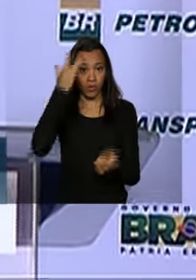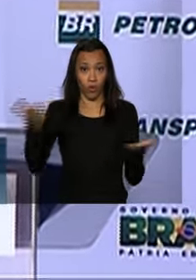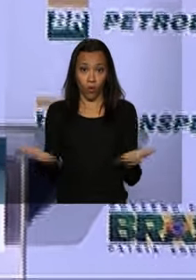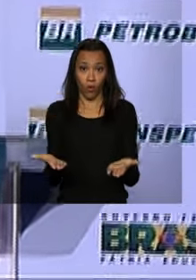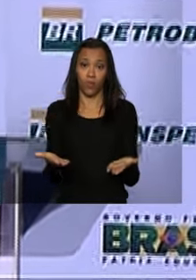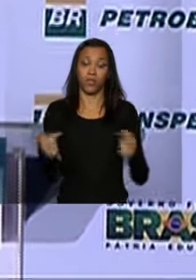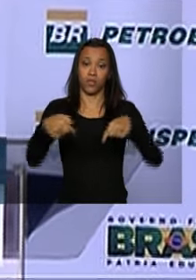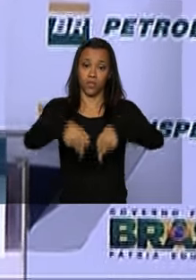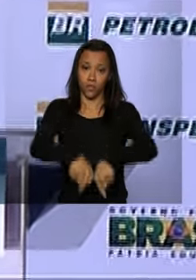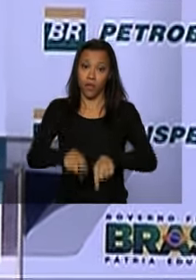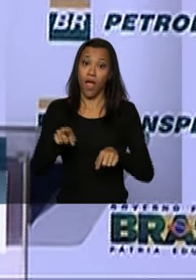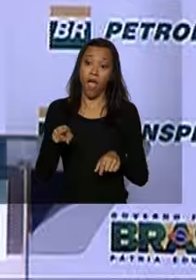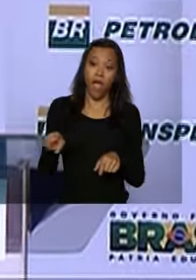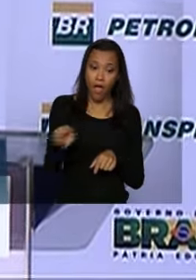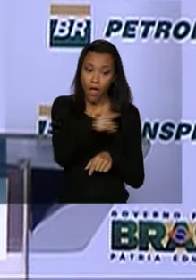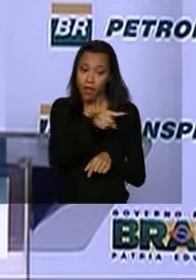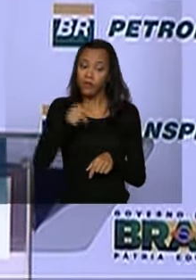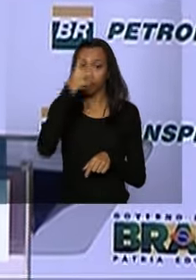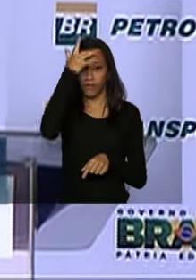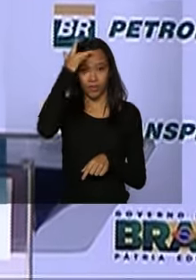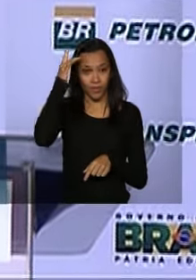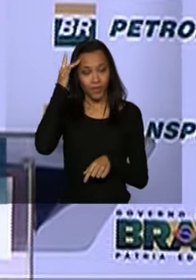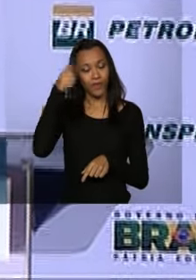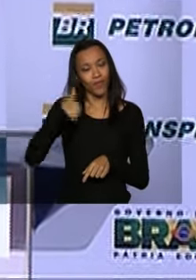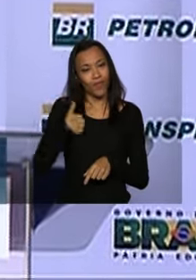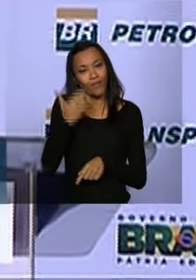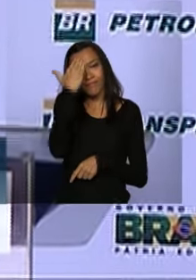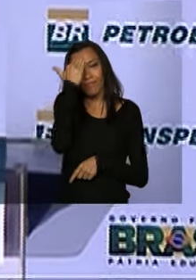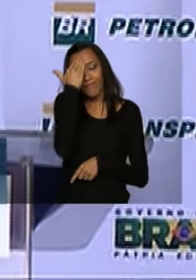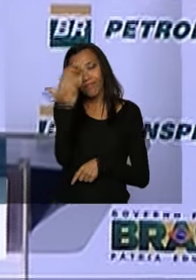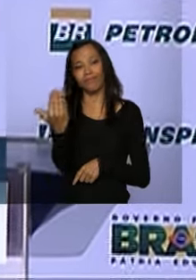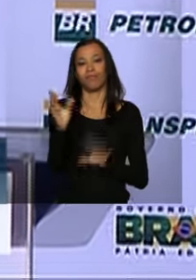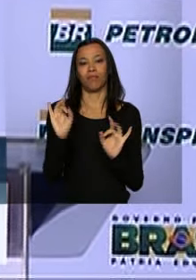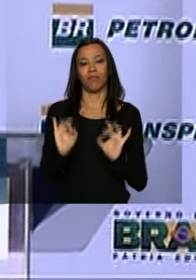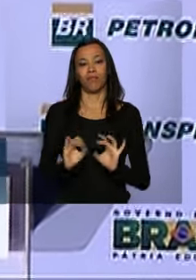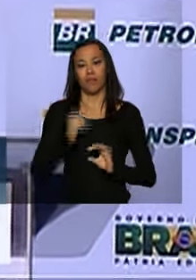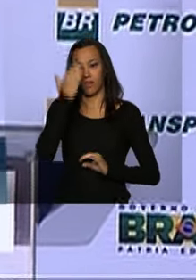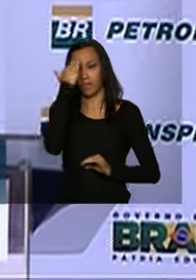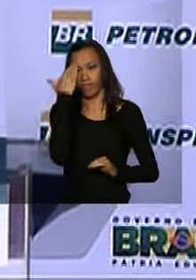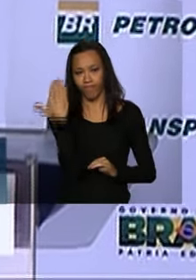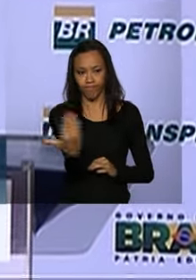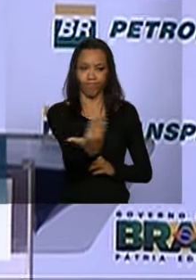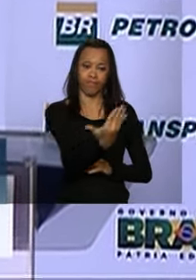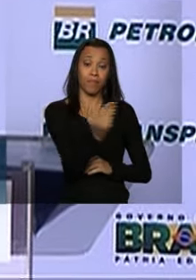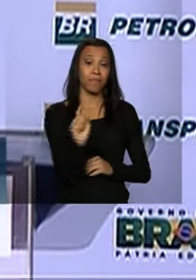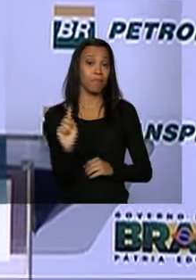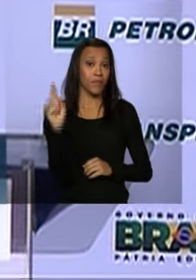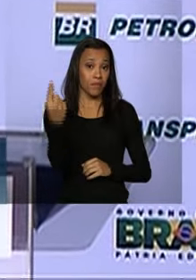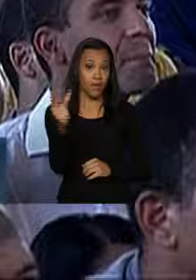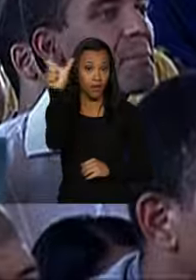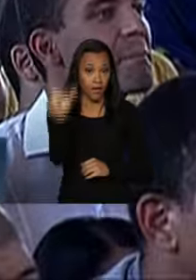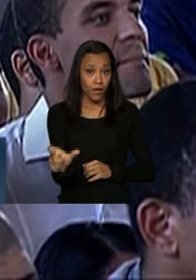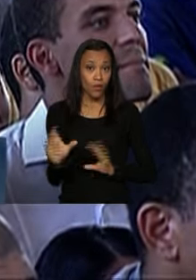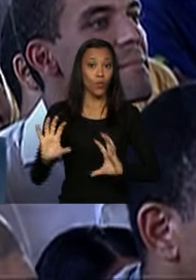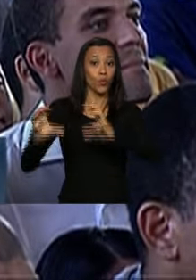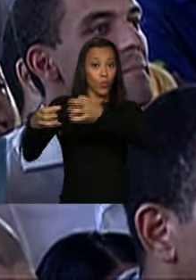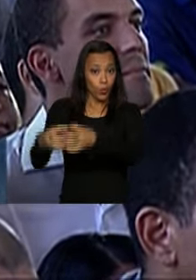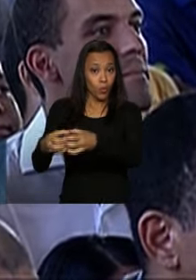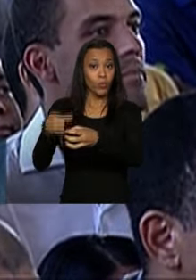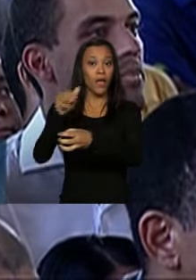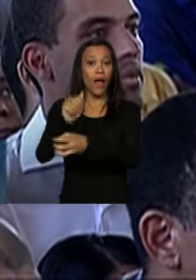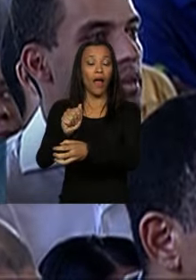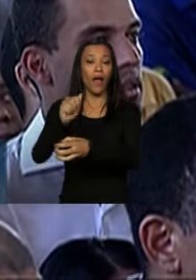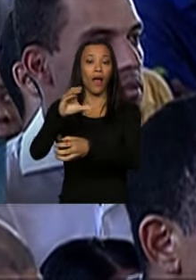Estas pessoas que hoje faço meus especiais agradecimentos. Agradeço primeiramente aos acionistas